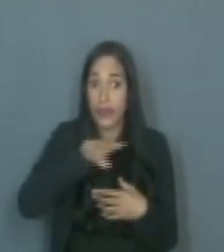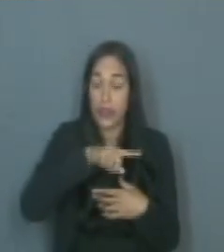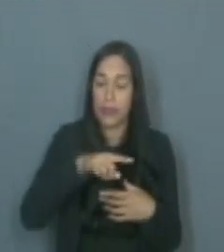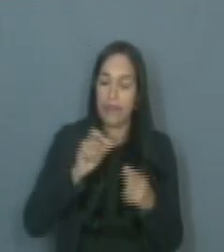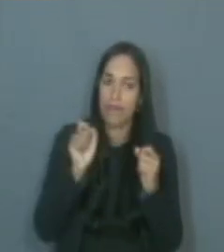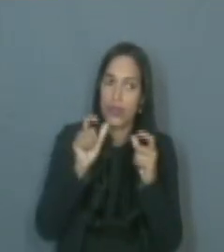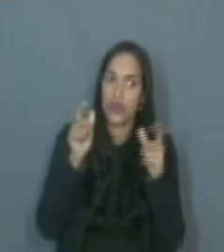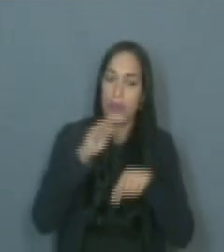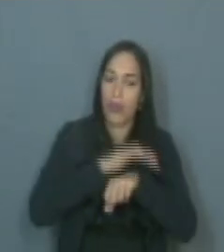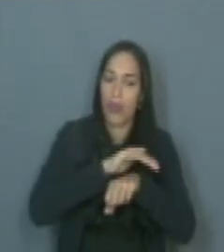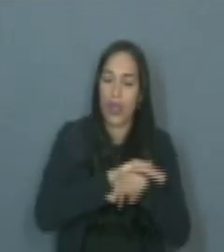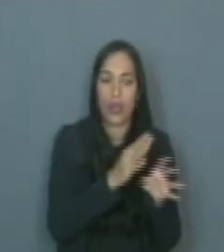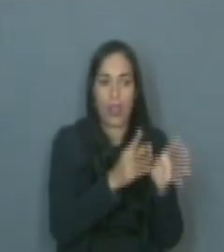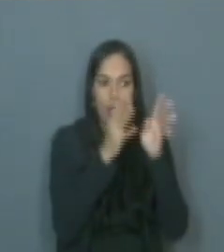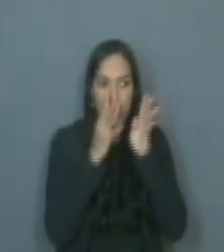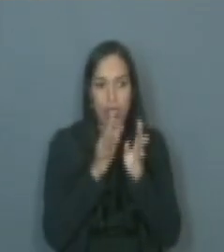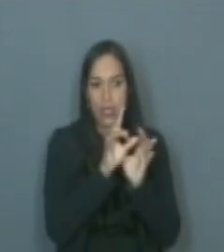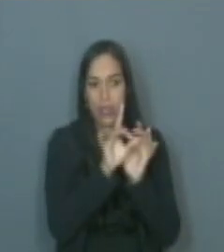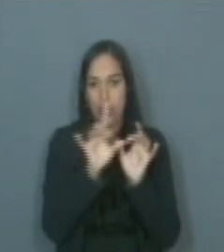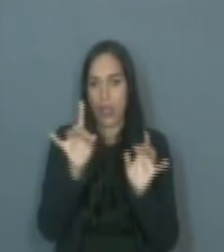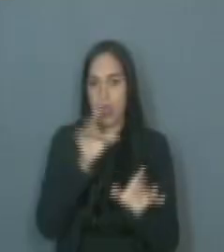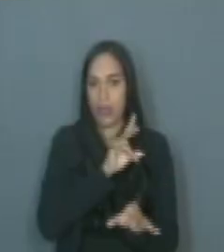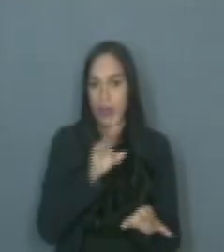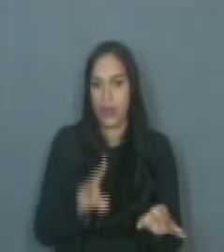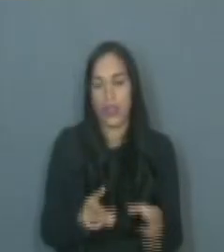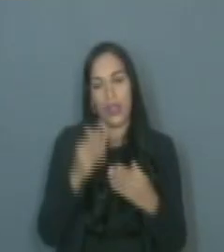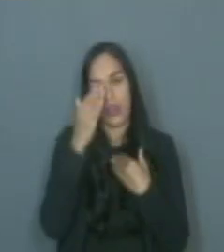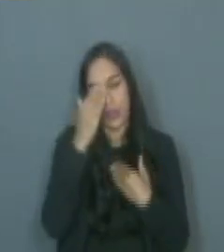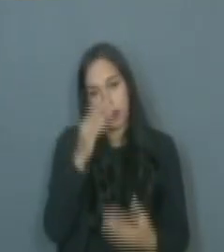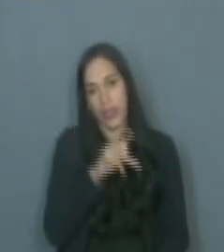despertar a atenção de cada vereador. Presidente, muito